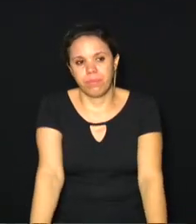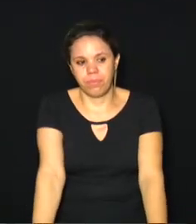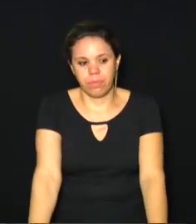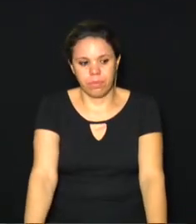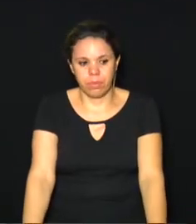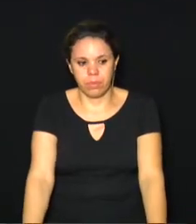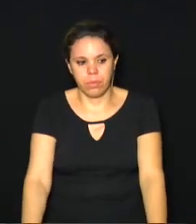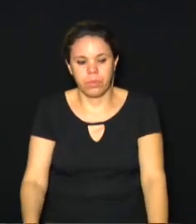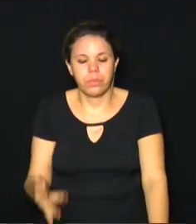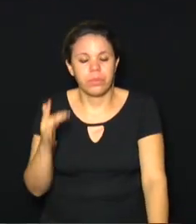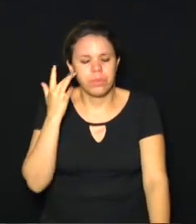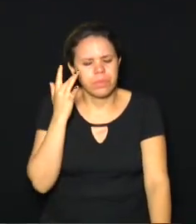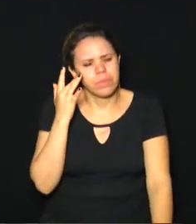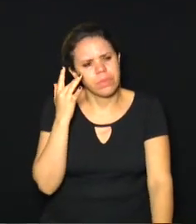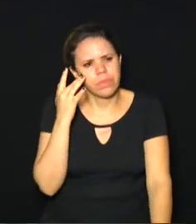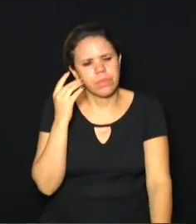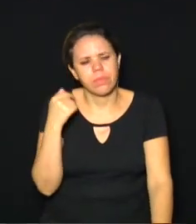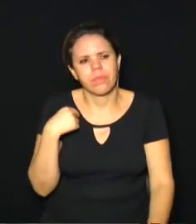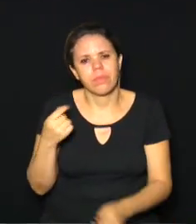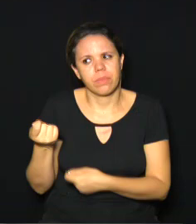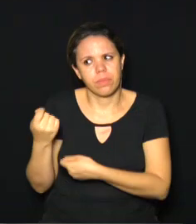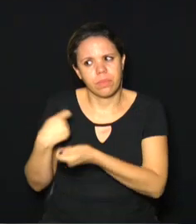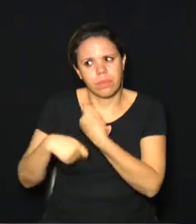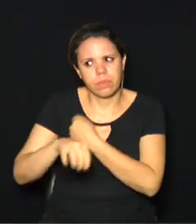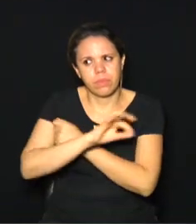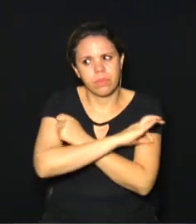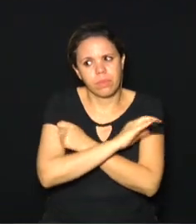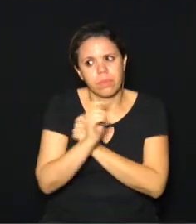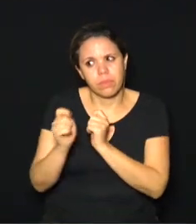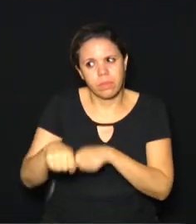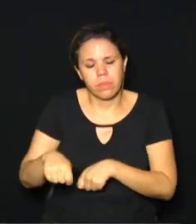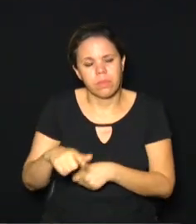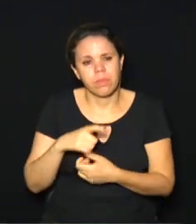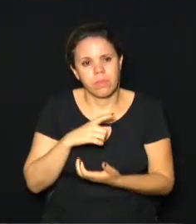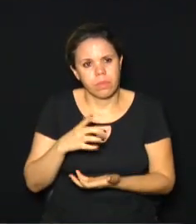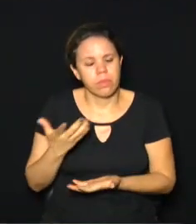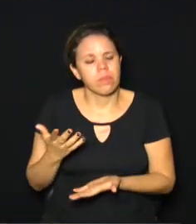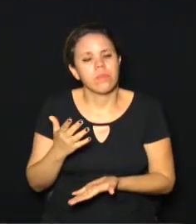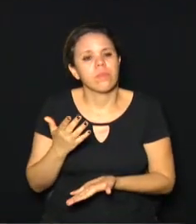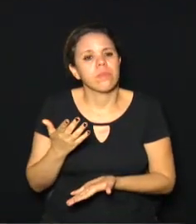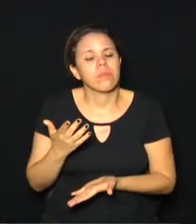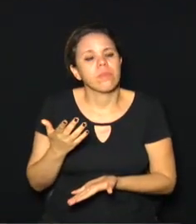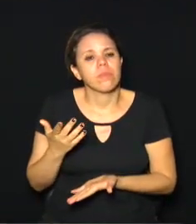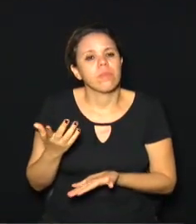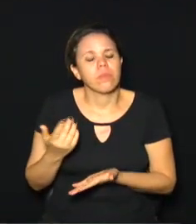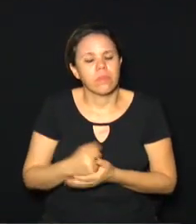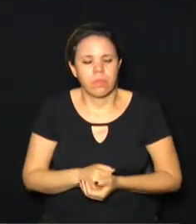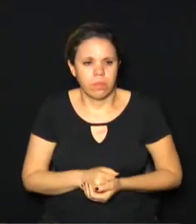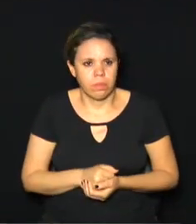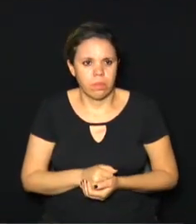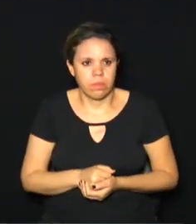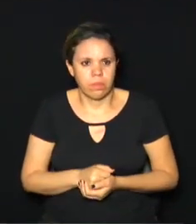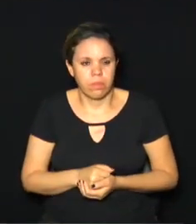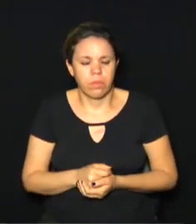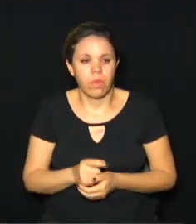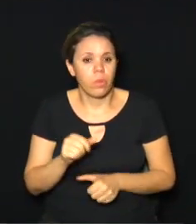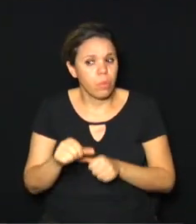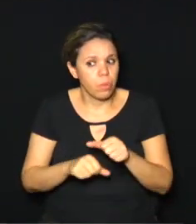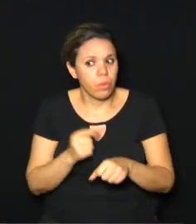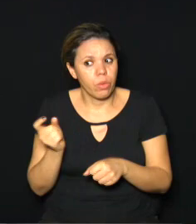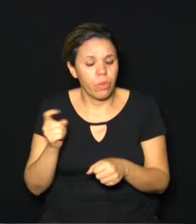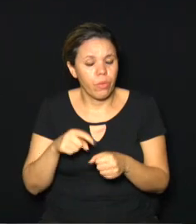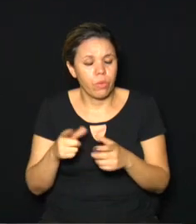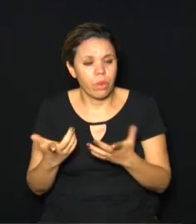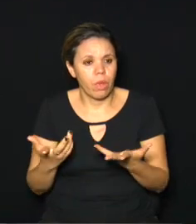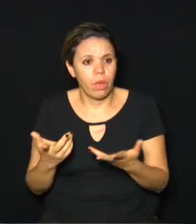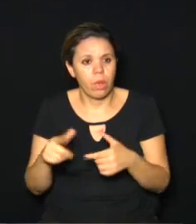eu acho que eu penso que a administração ela pode buscar meios, por exemplo, de contornar isso, por exemplo,